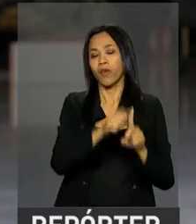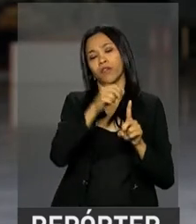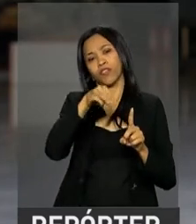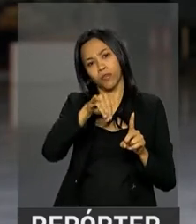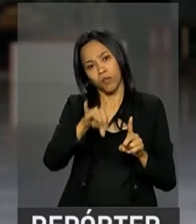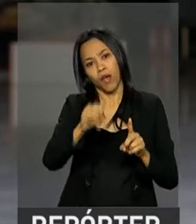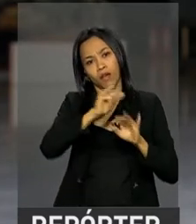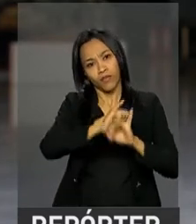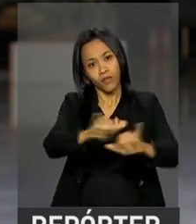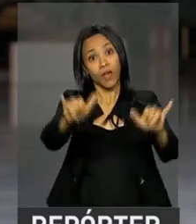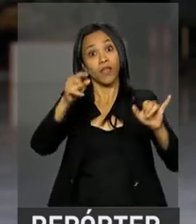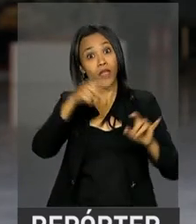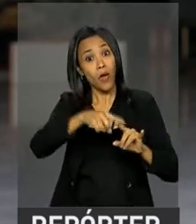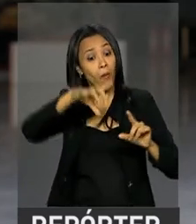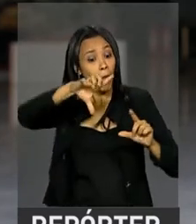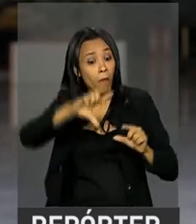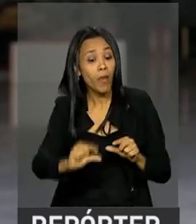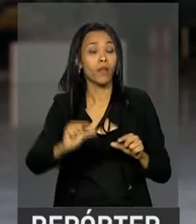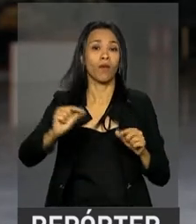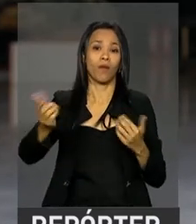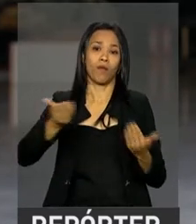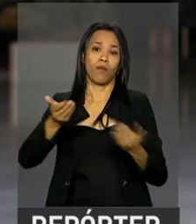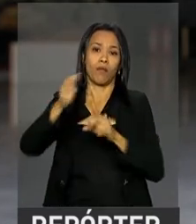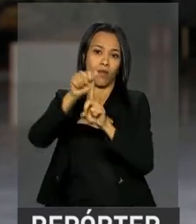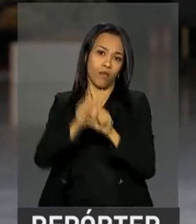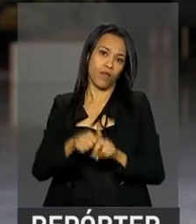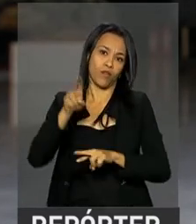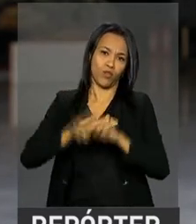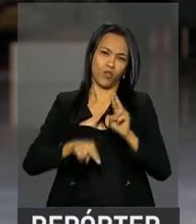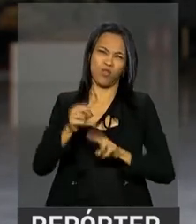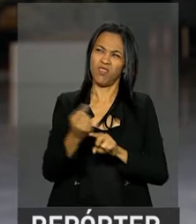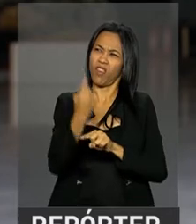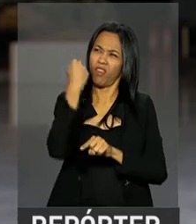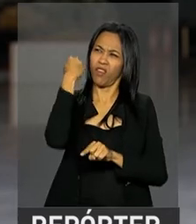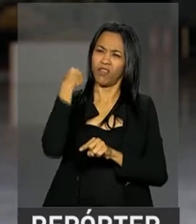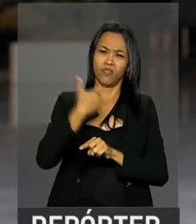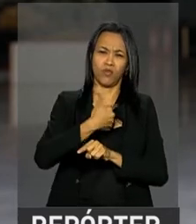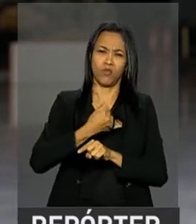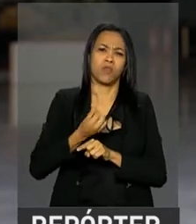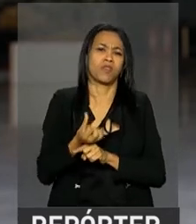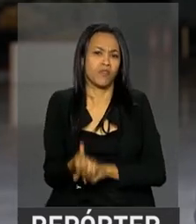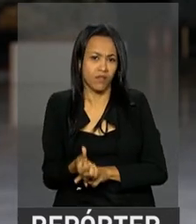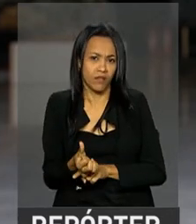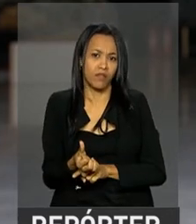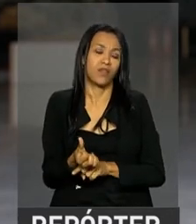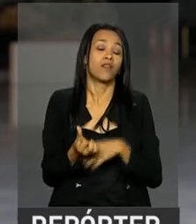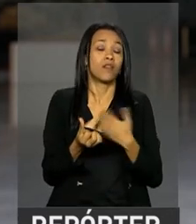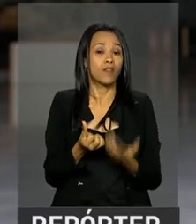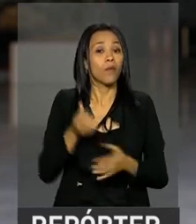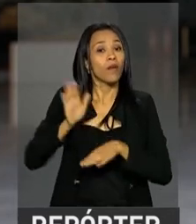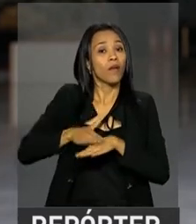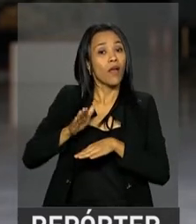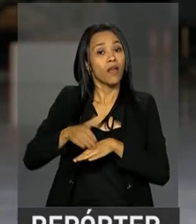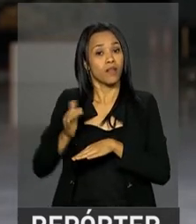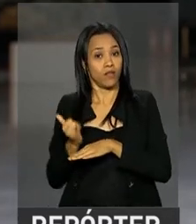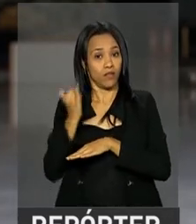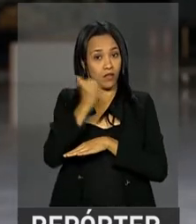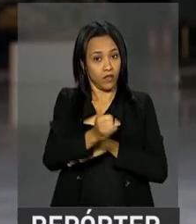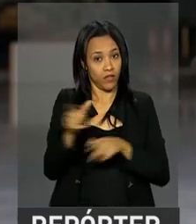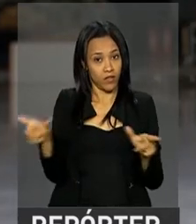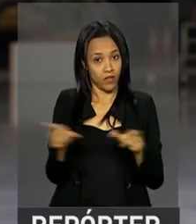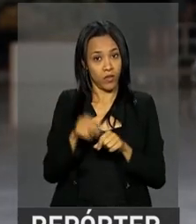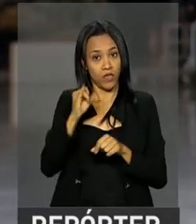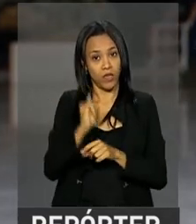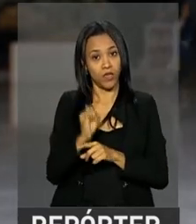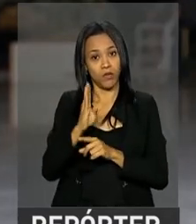menor resultado para o mês de junho desde 2006 segundo os dados do ibge é com relação ao